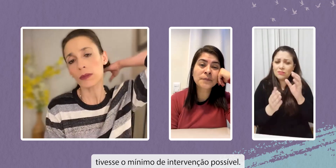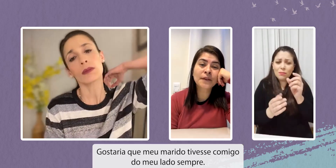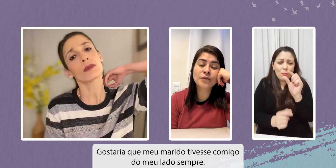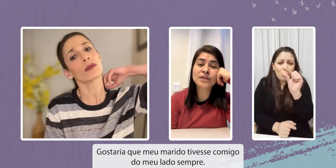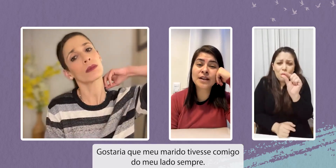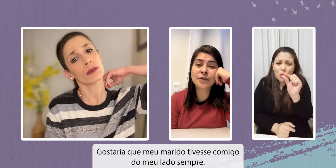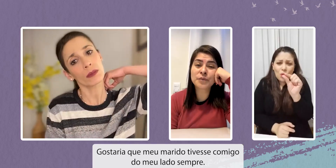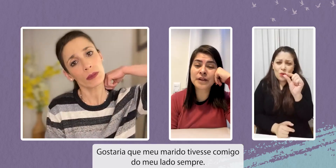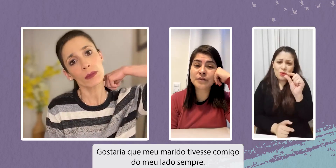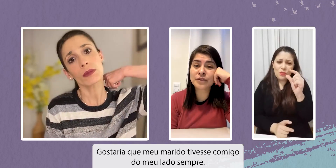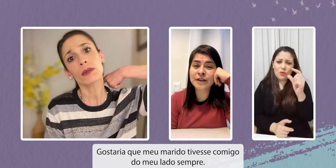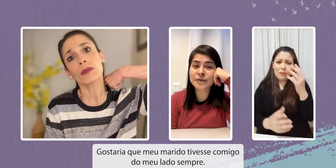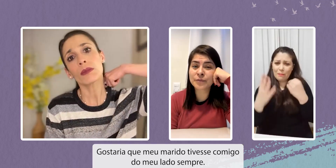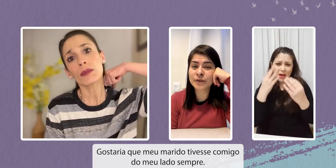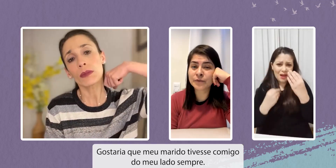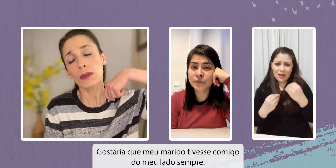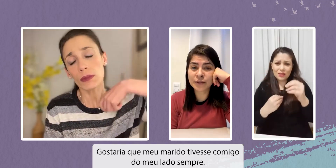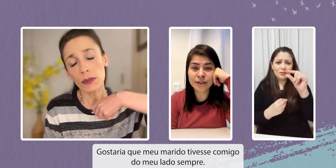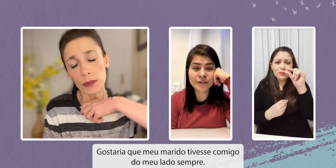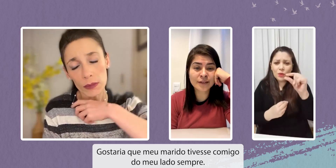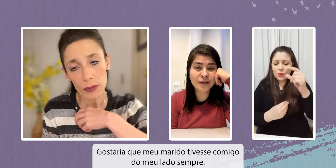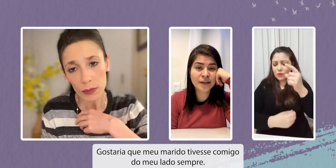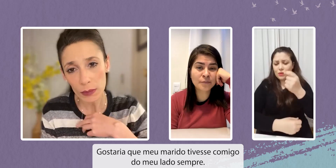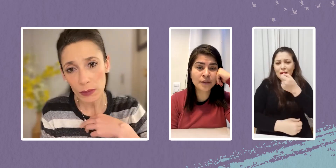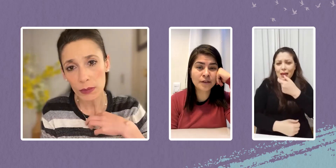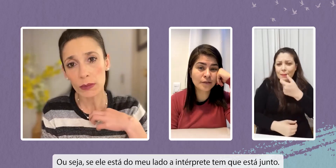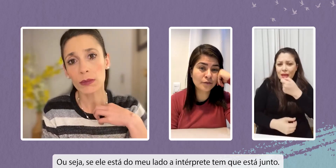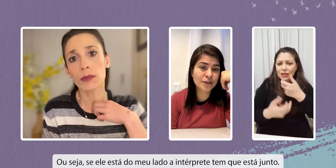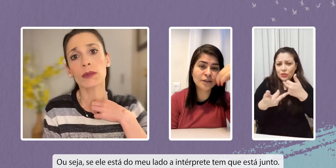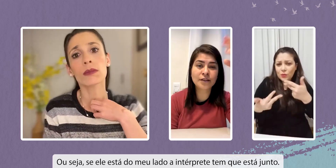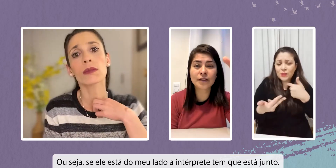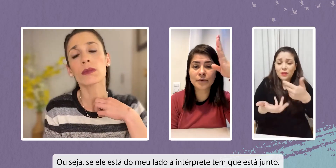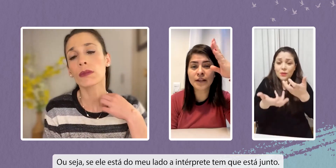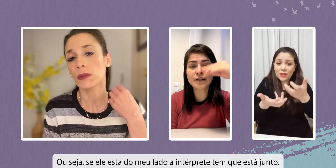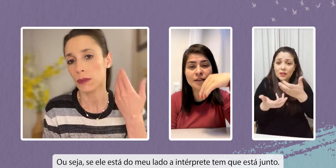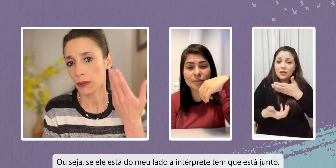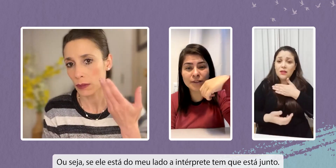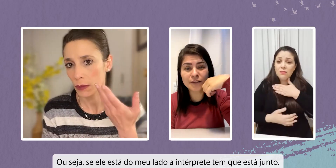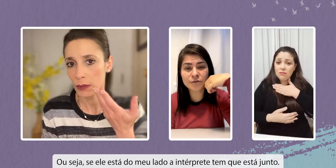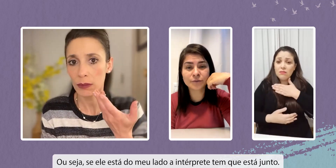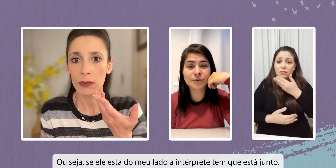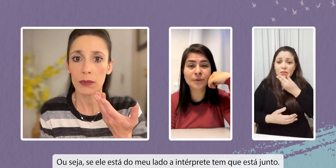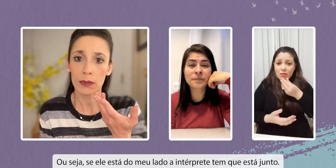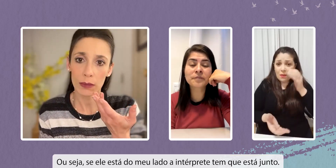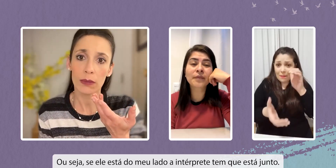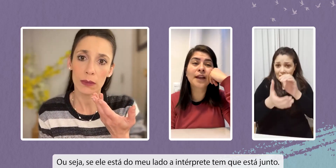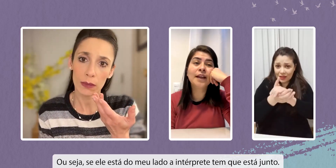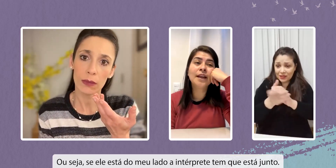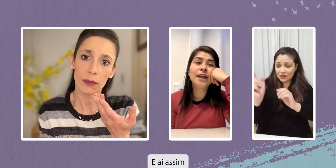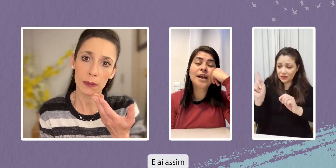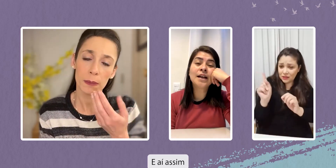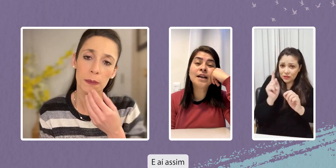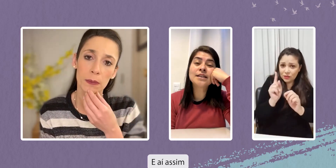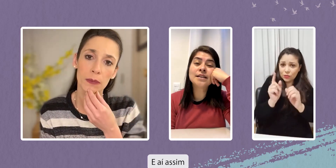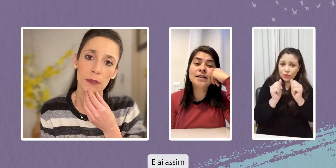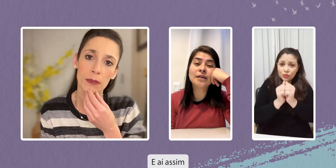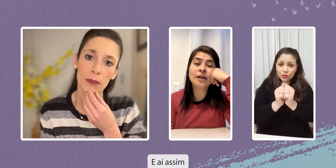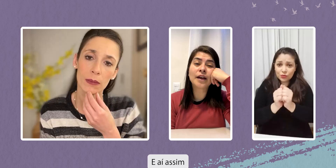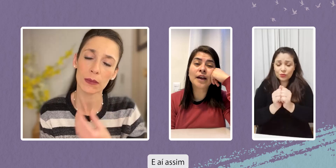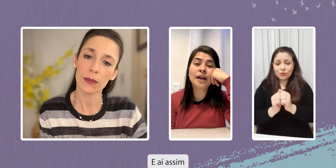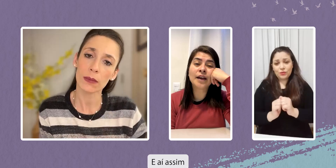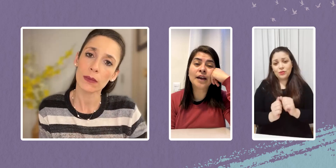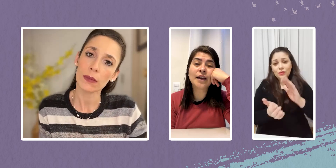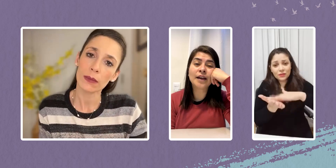possível, gostaria que meu marido estivesse comigo do meu lado sempre, ou seja, se ele está do meu lado, a intérprete tem que estar junto. E aí,